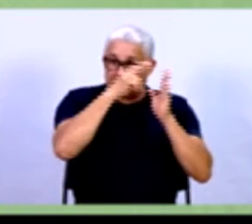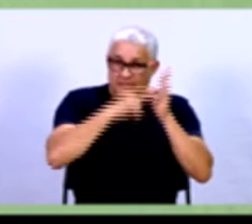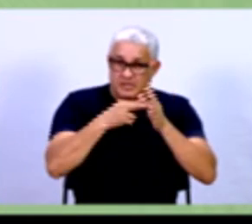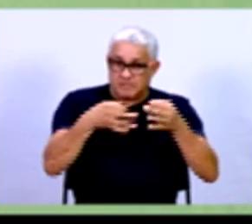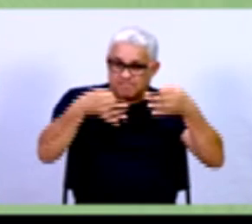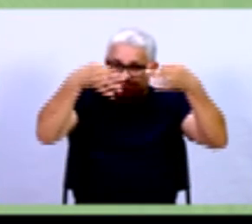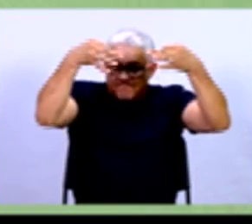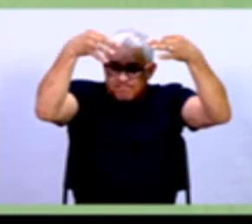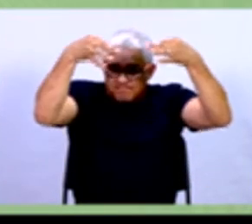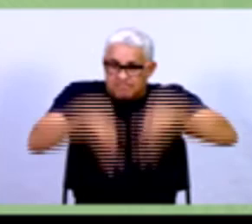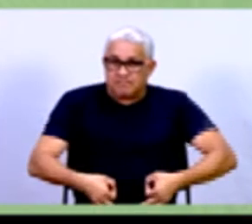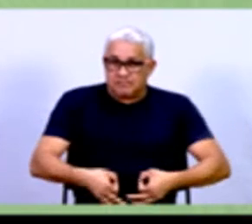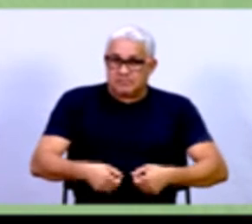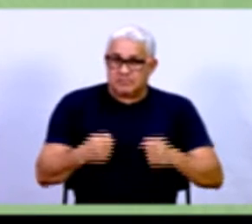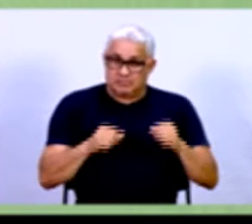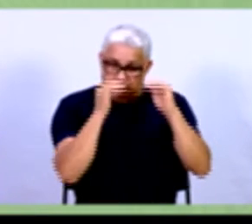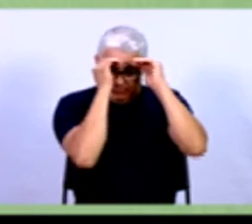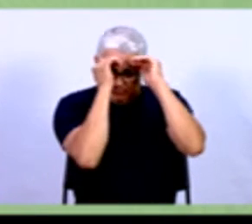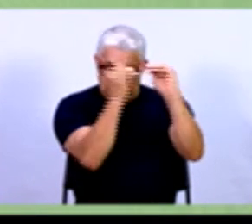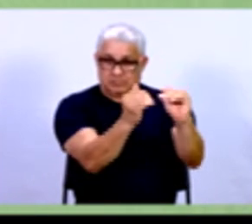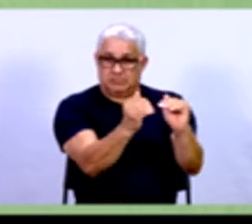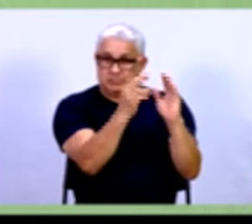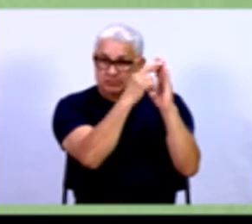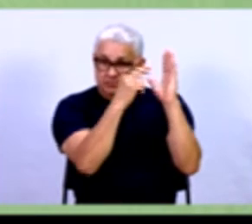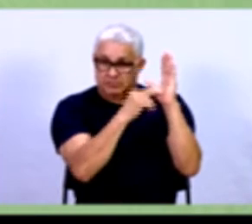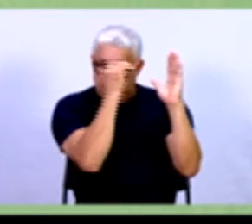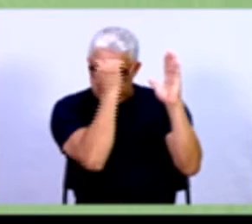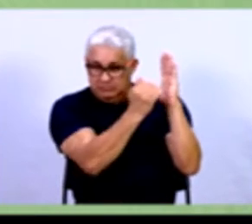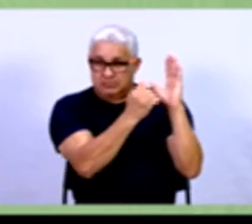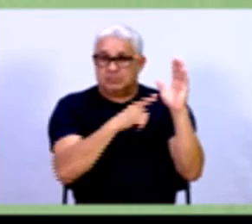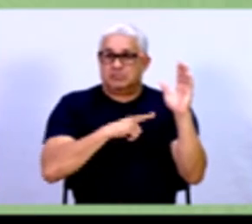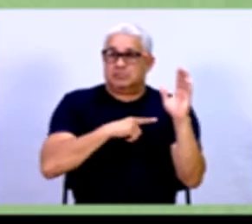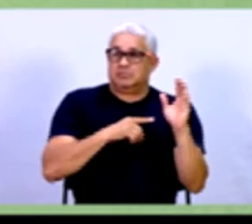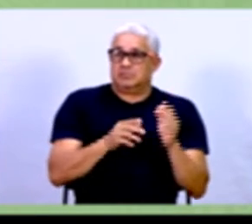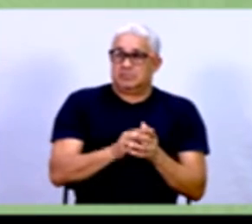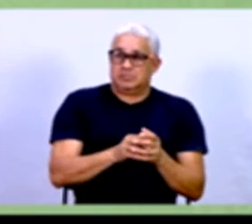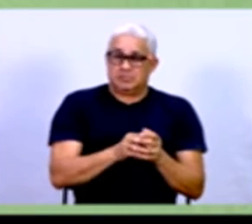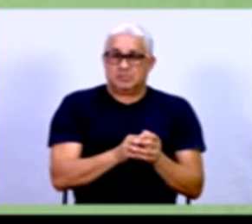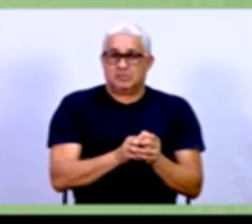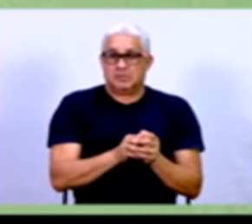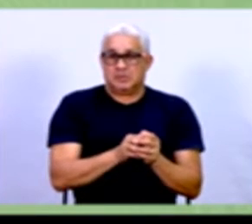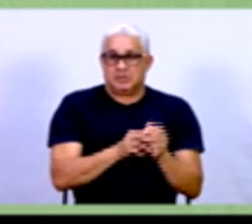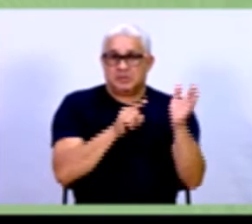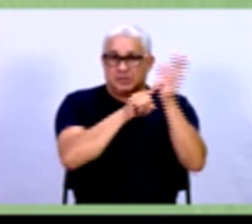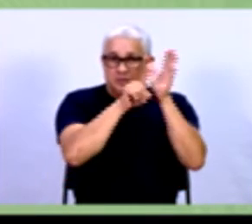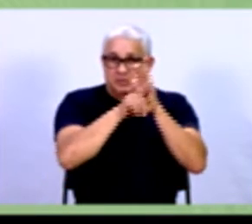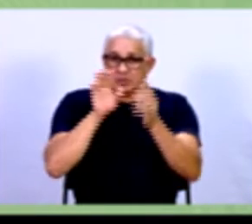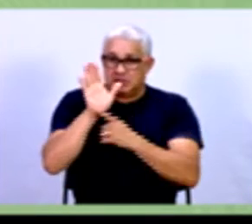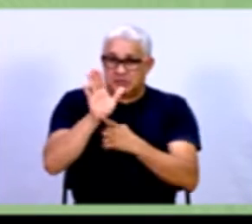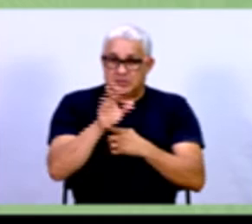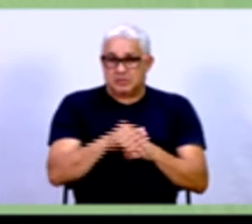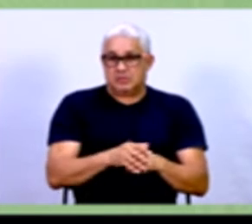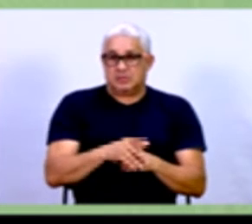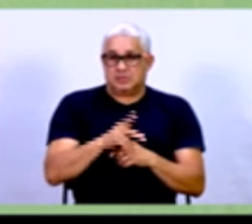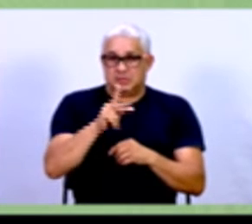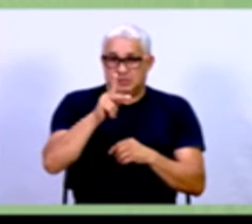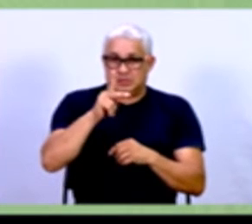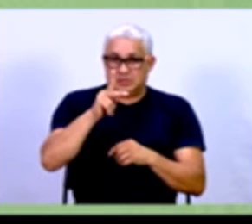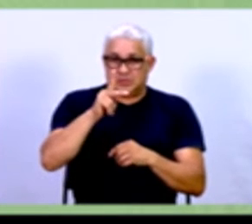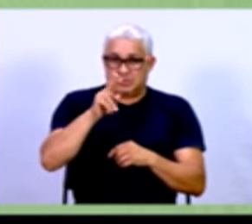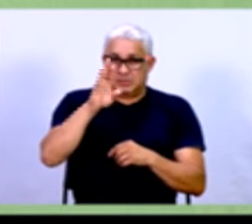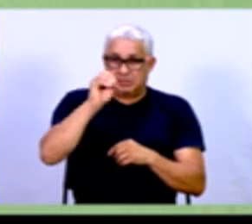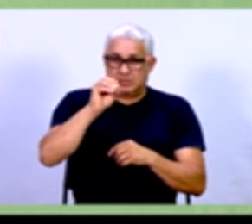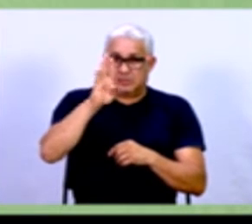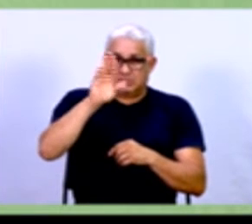bem respeitados, tá, pessoal? Então, aqui, ó, a gente tem levantamentos e amostras probabilísticos, amostragem,